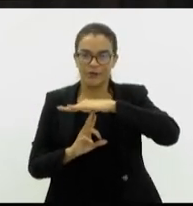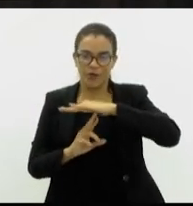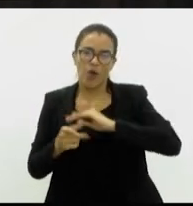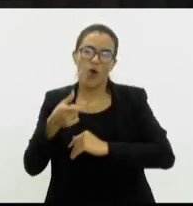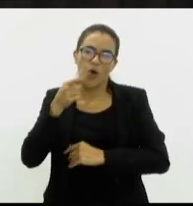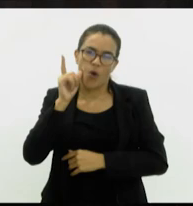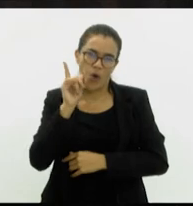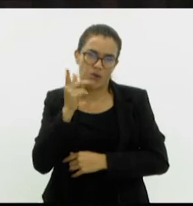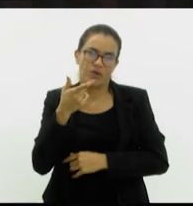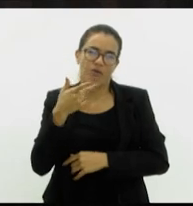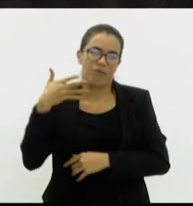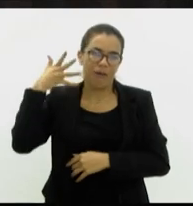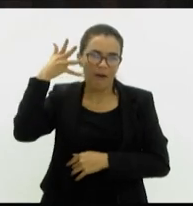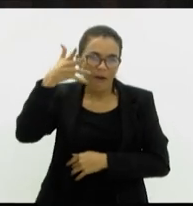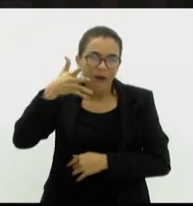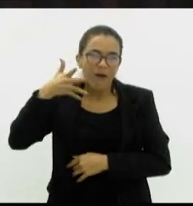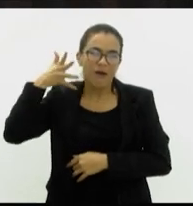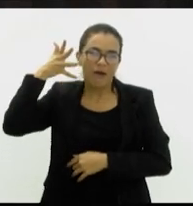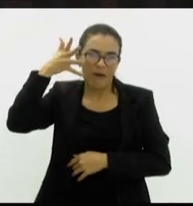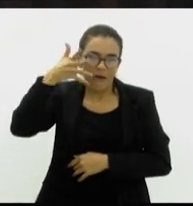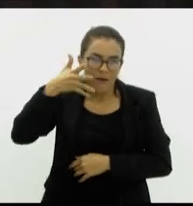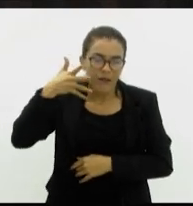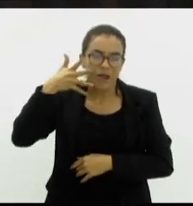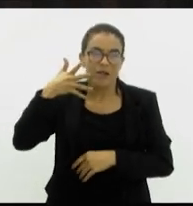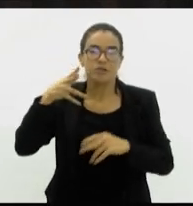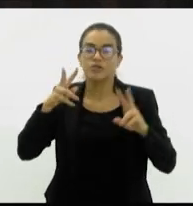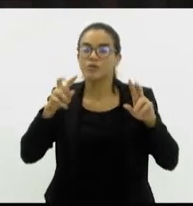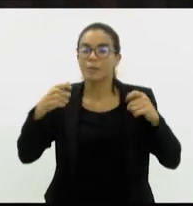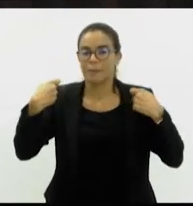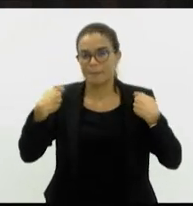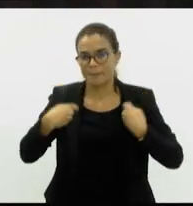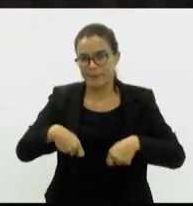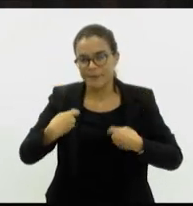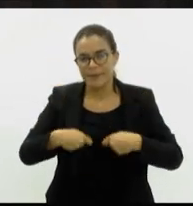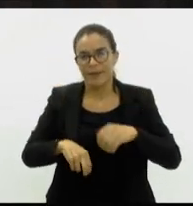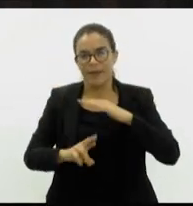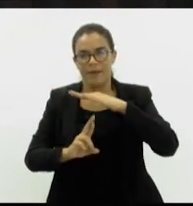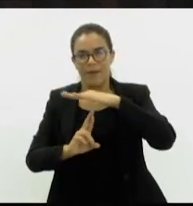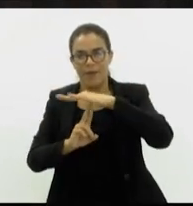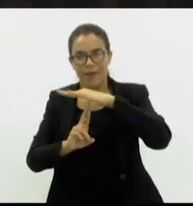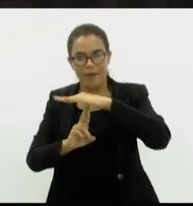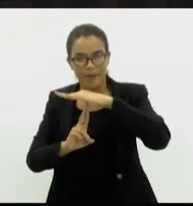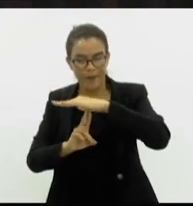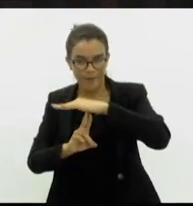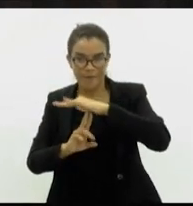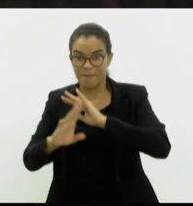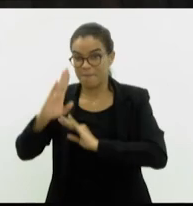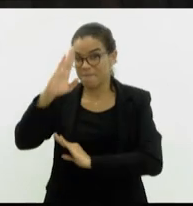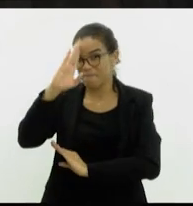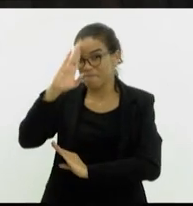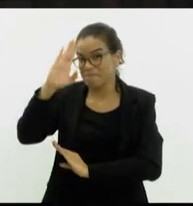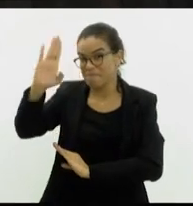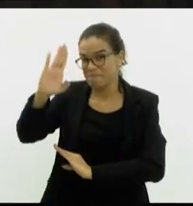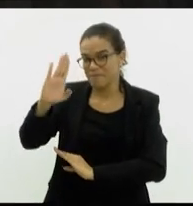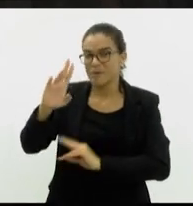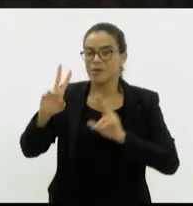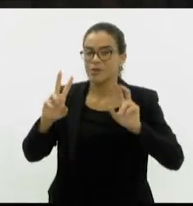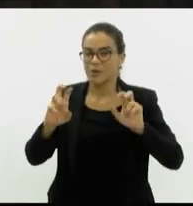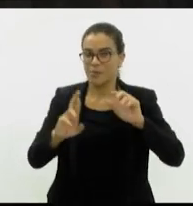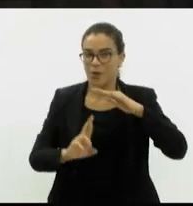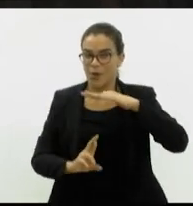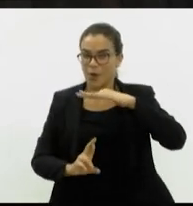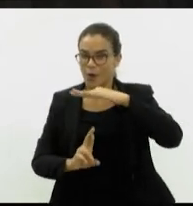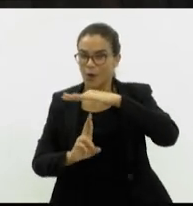da Necessidade das rodoviárias e principalmente da nossa rodoviária